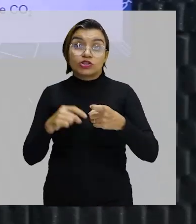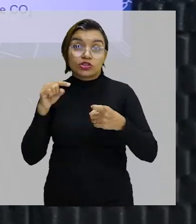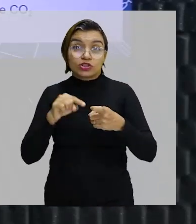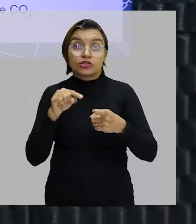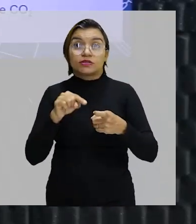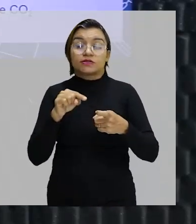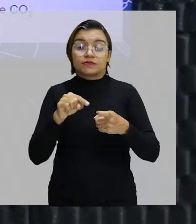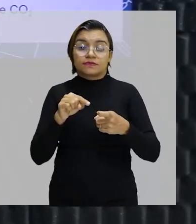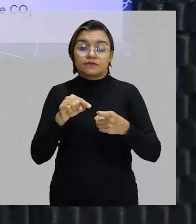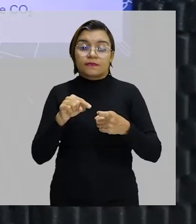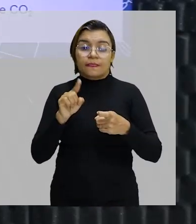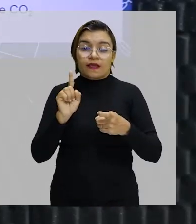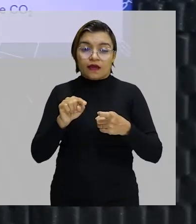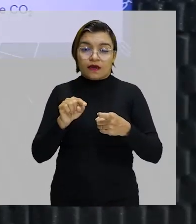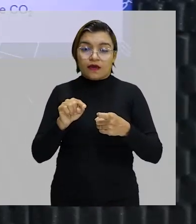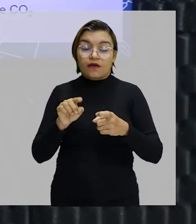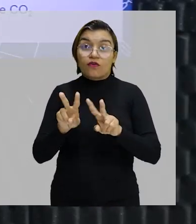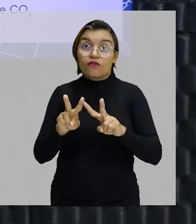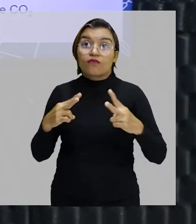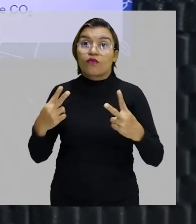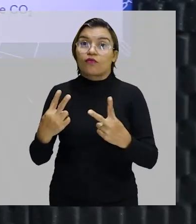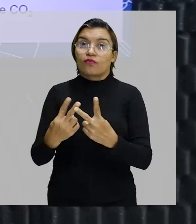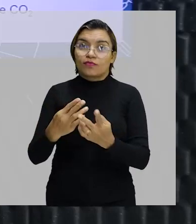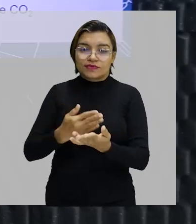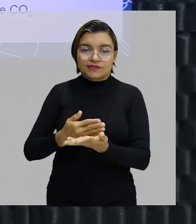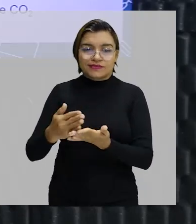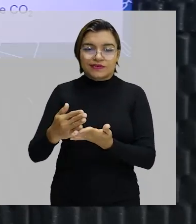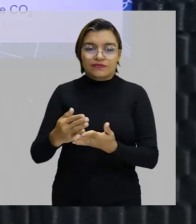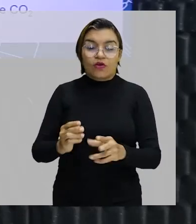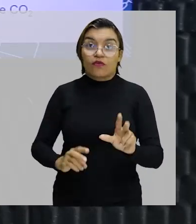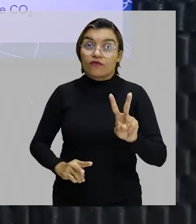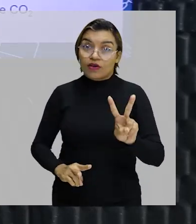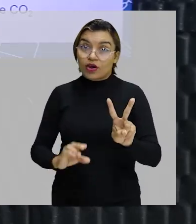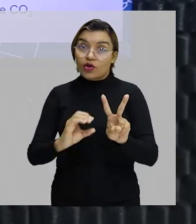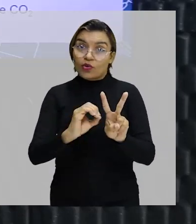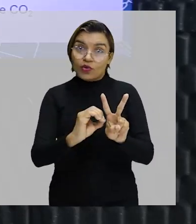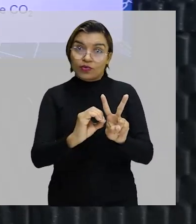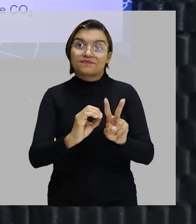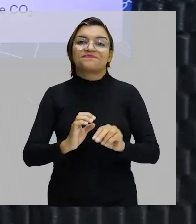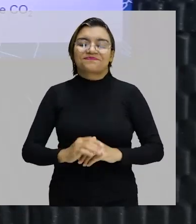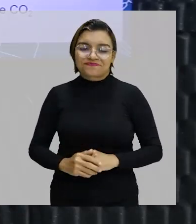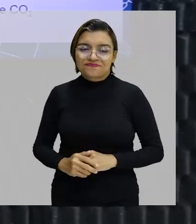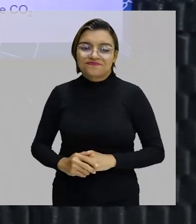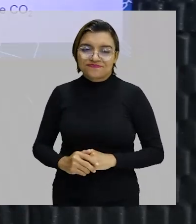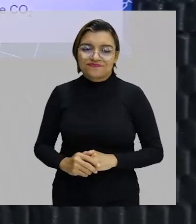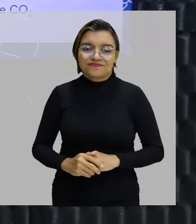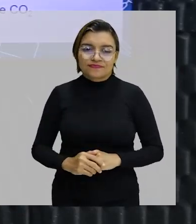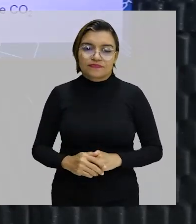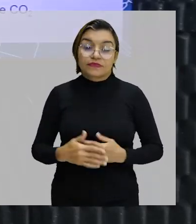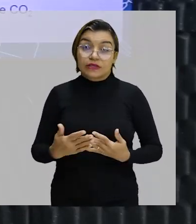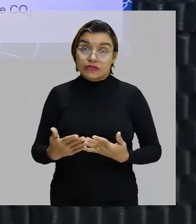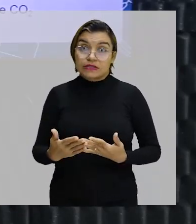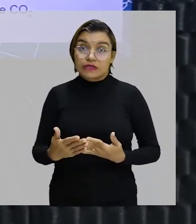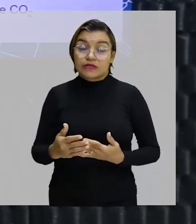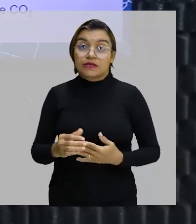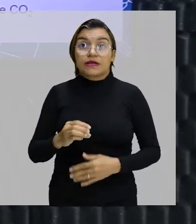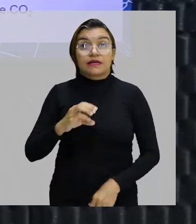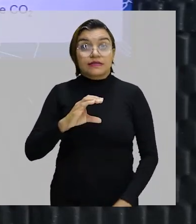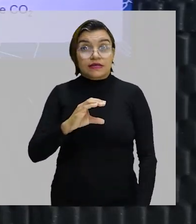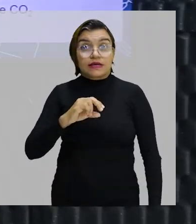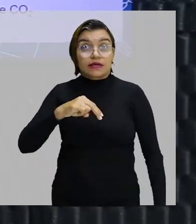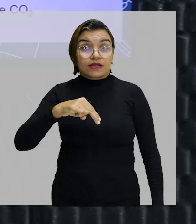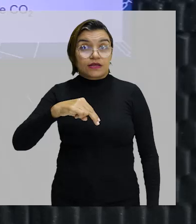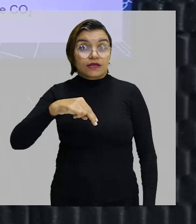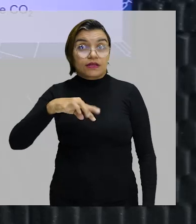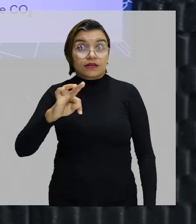escrevi como volume inicial, certo? Porque seriam as condições nas CNTP,